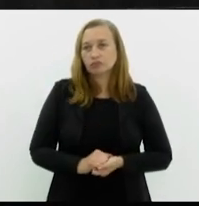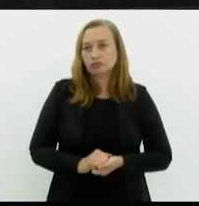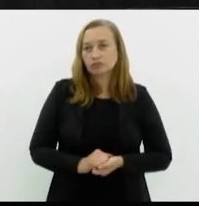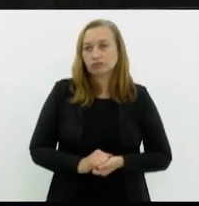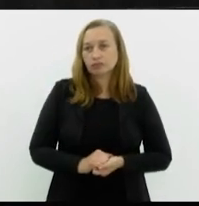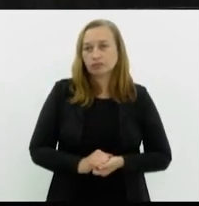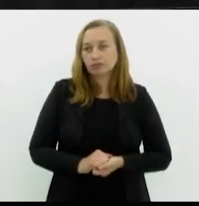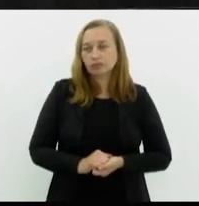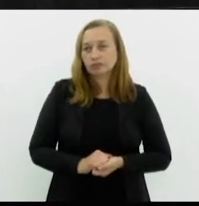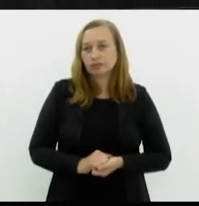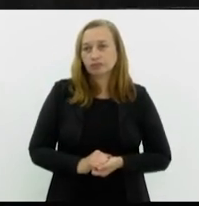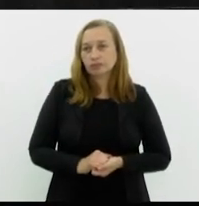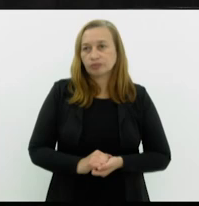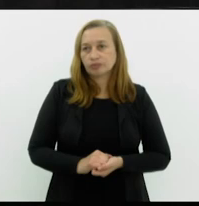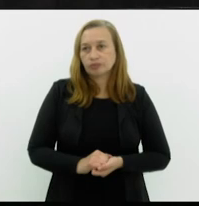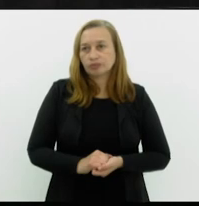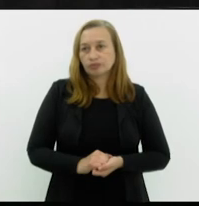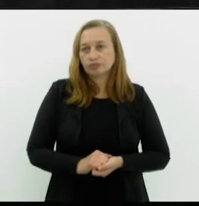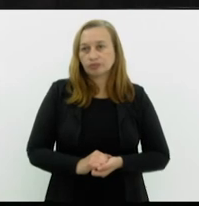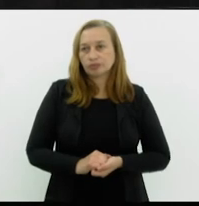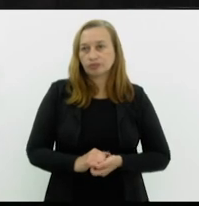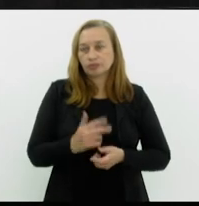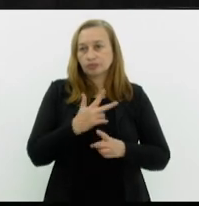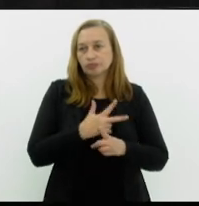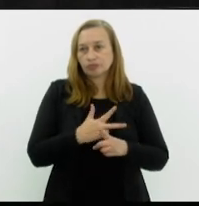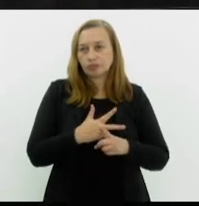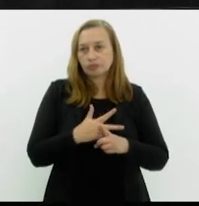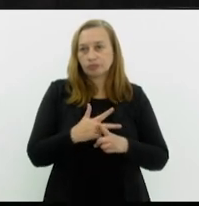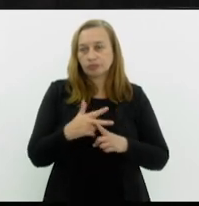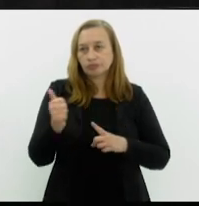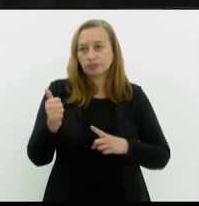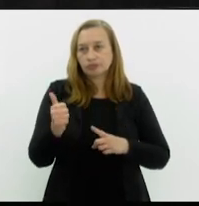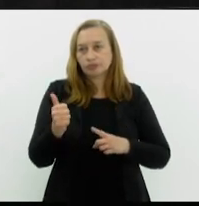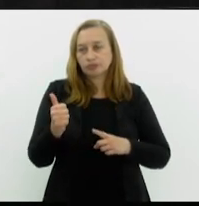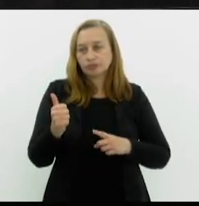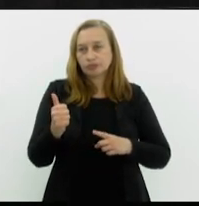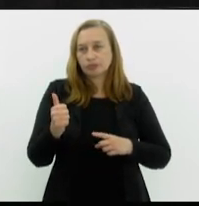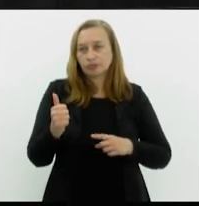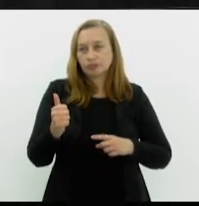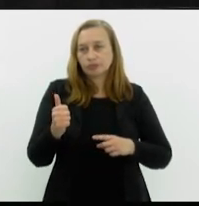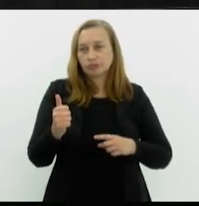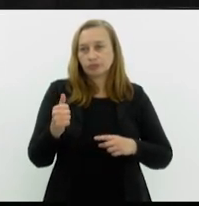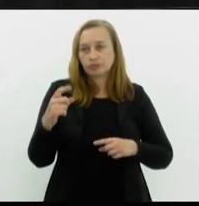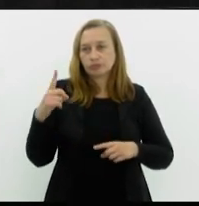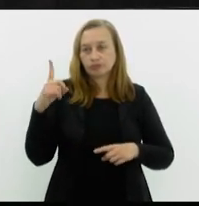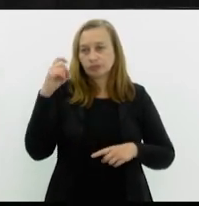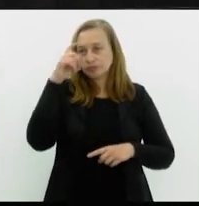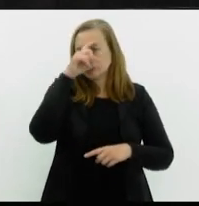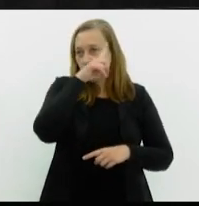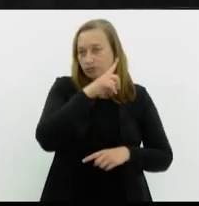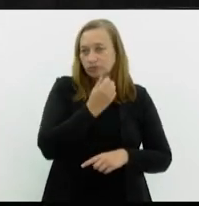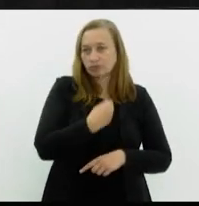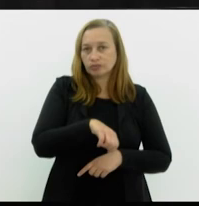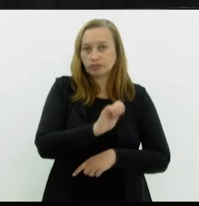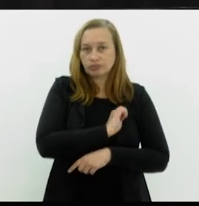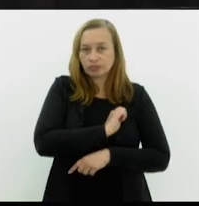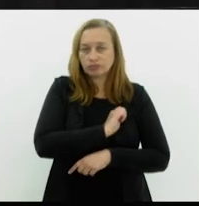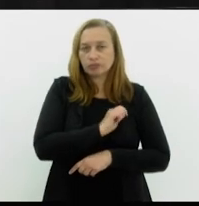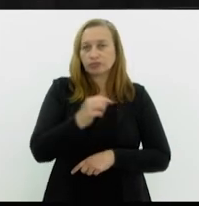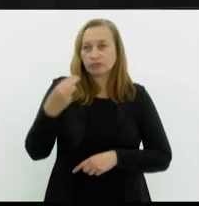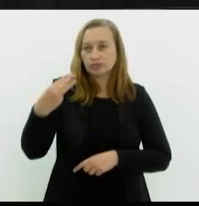que vencer os obstáculos do regime de recuperação fiscal. E